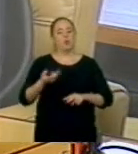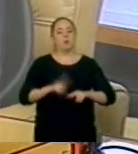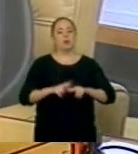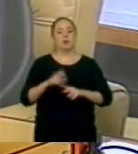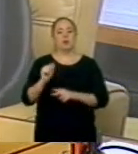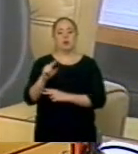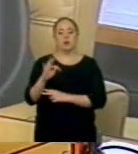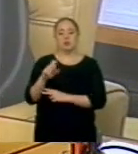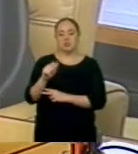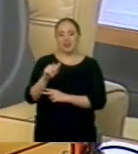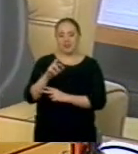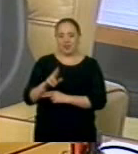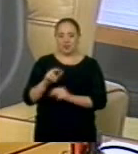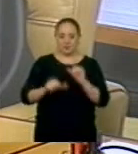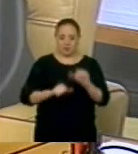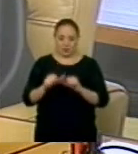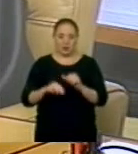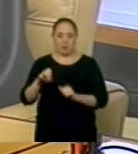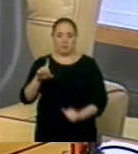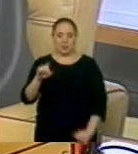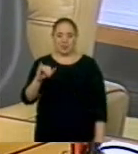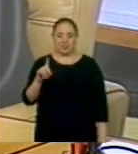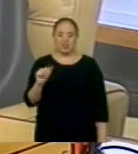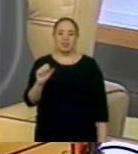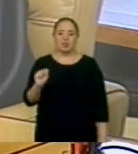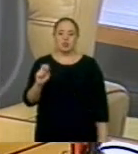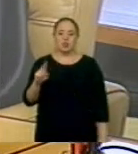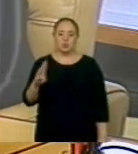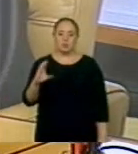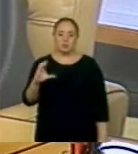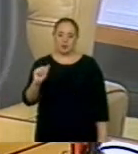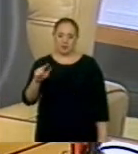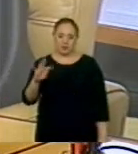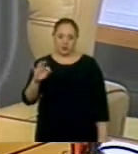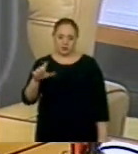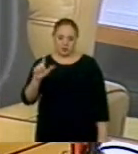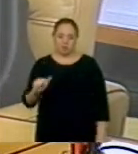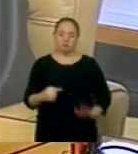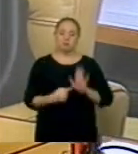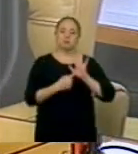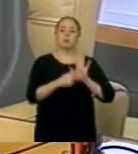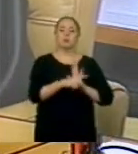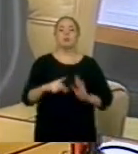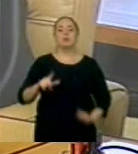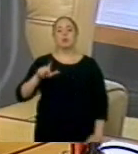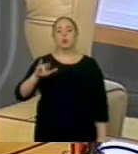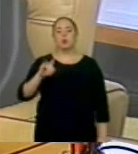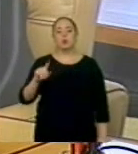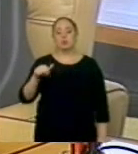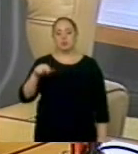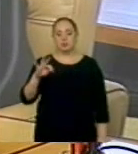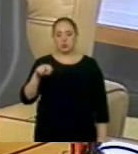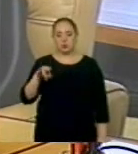cautelar processual penal, passando a ser medida de subcautela. É o que expõe o professor Luiz Antônio Câmara nas suas